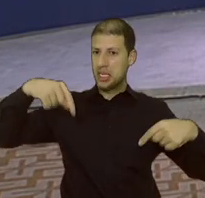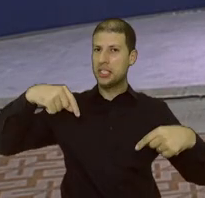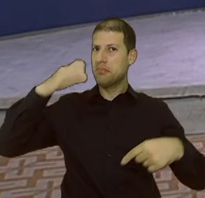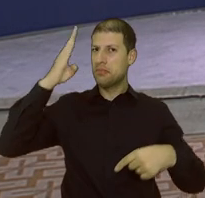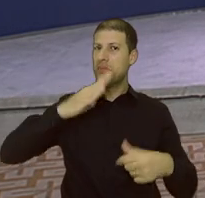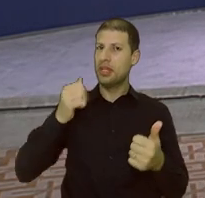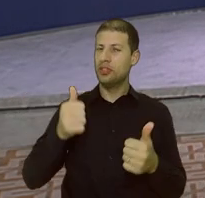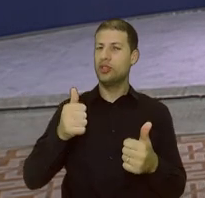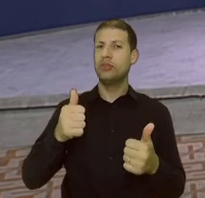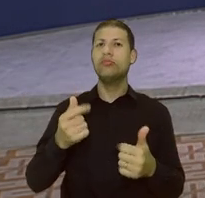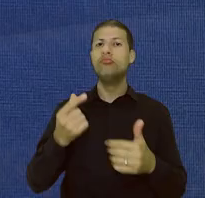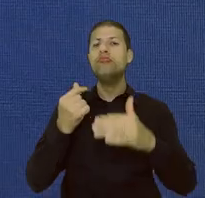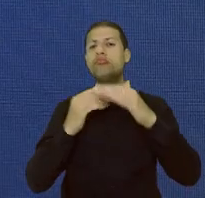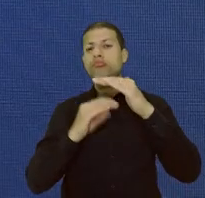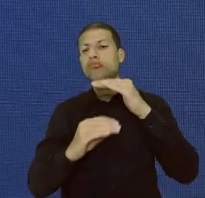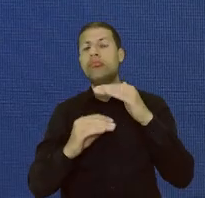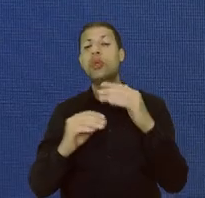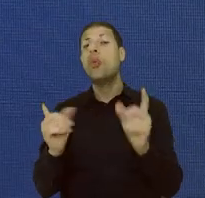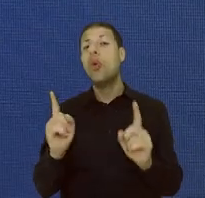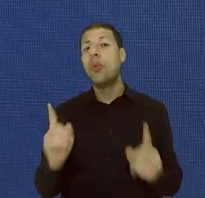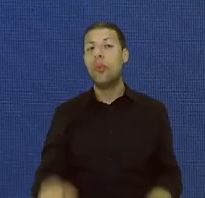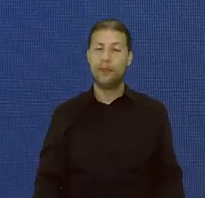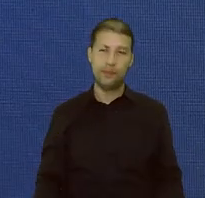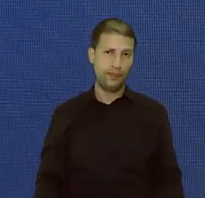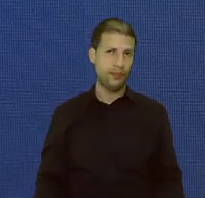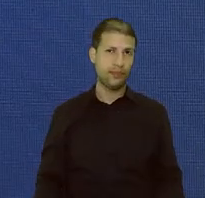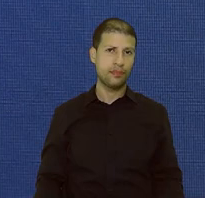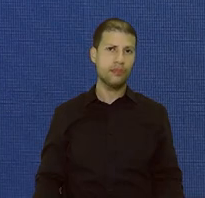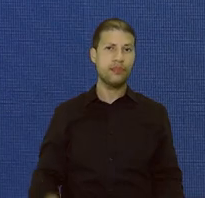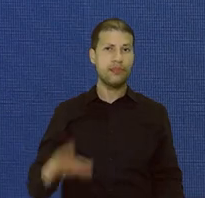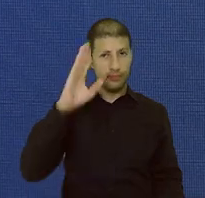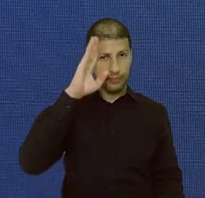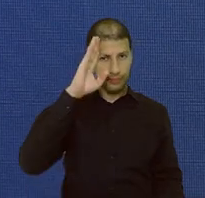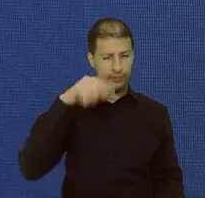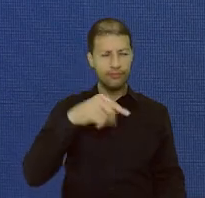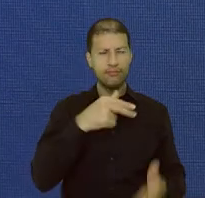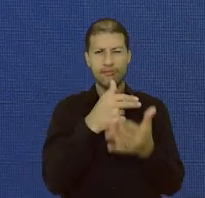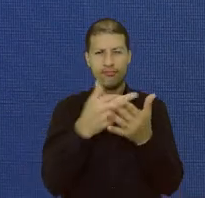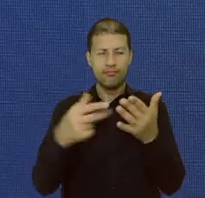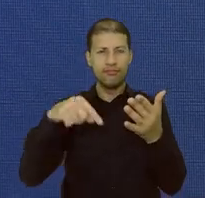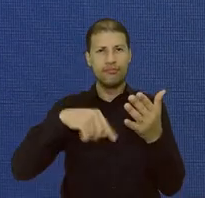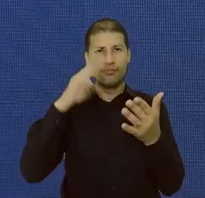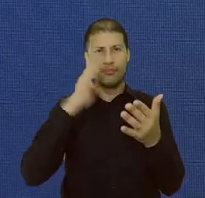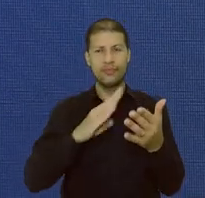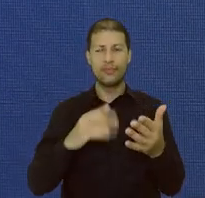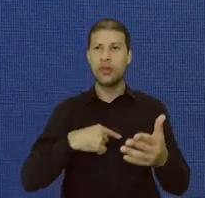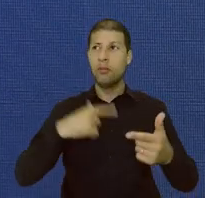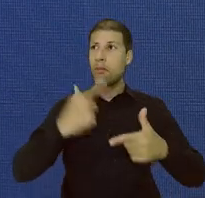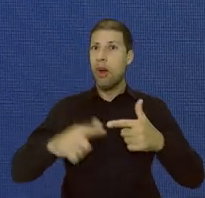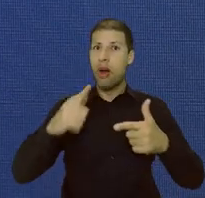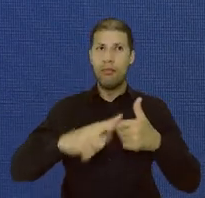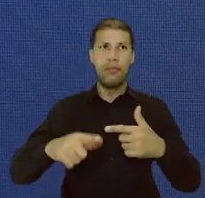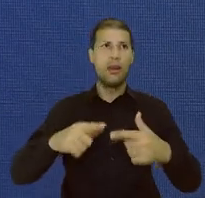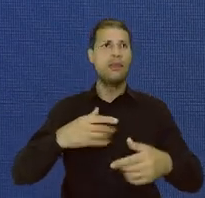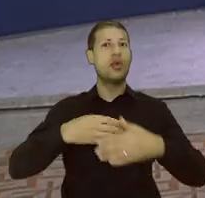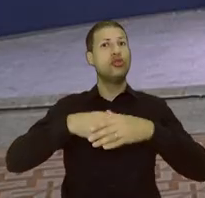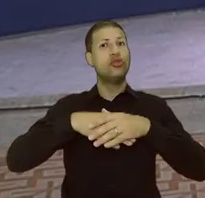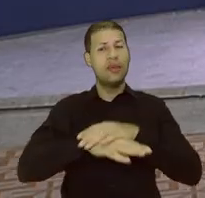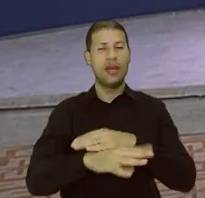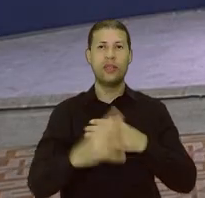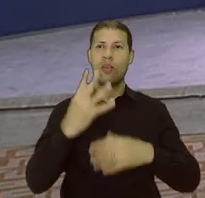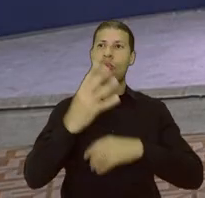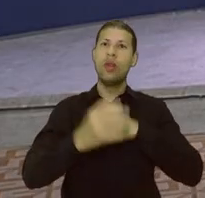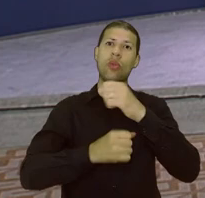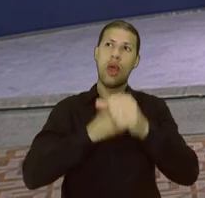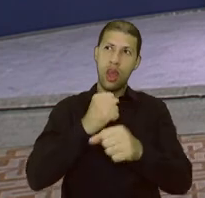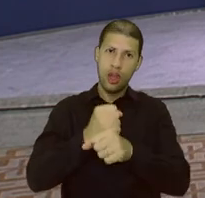investimentos Olha o principal aspecto do brasileiro é que tá acostumado com crise né então a cada ciclo de 45 anos que cada